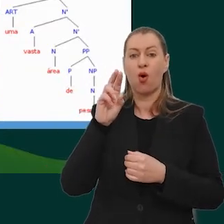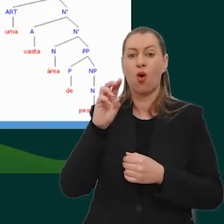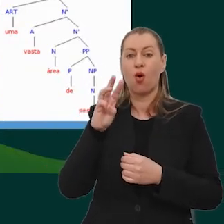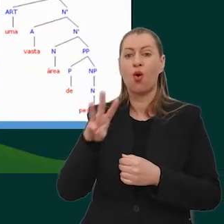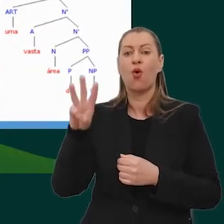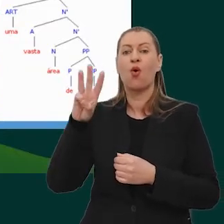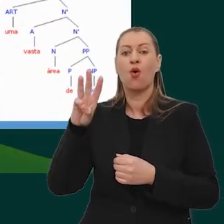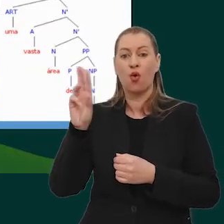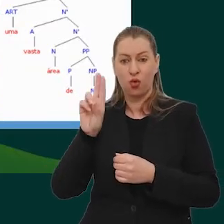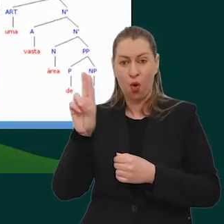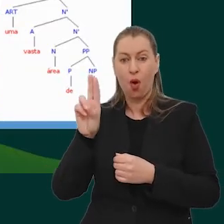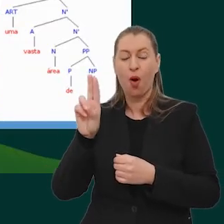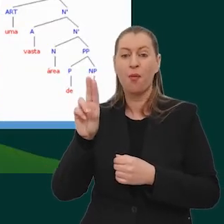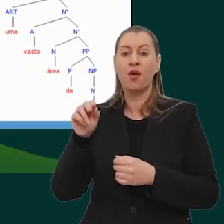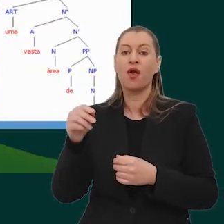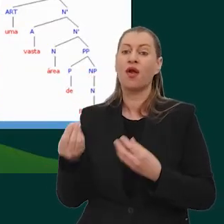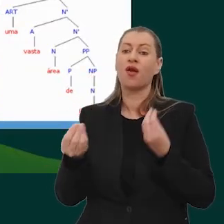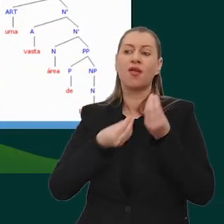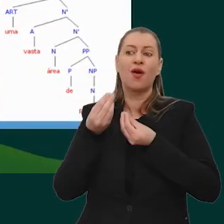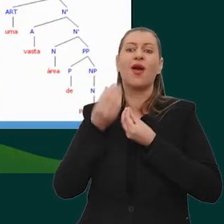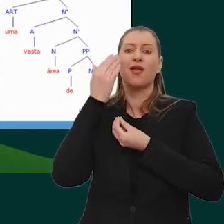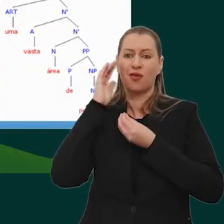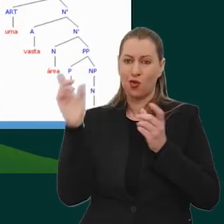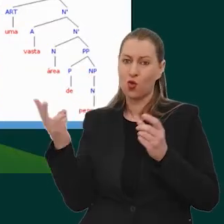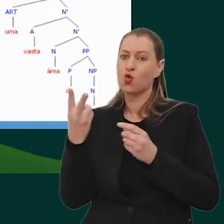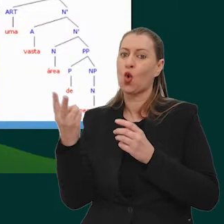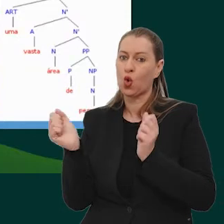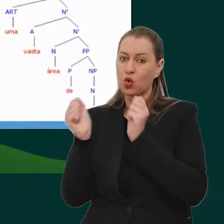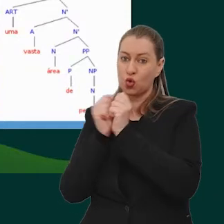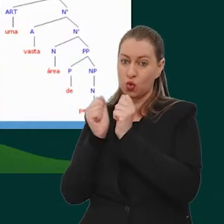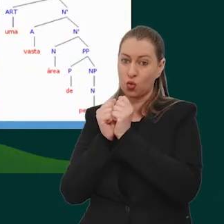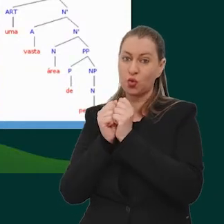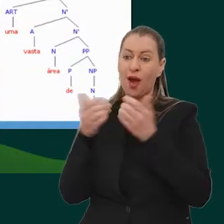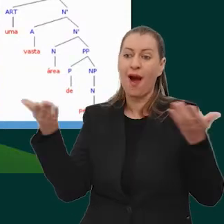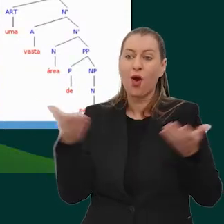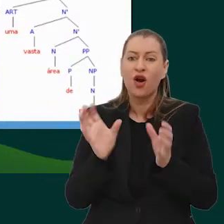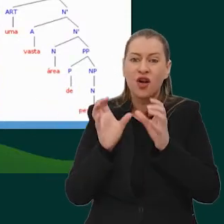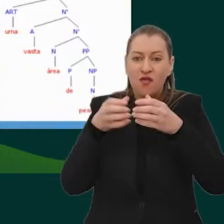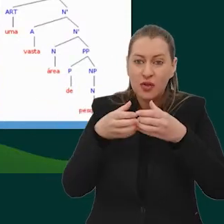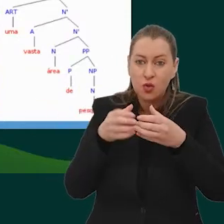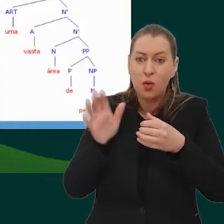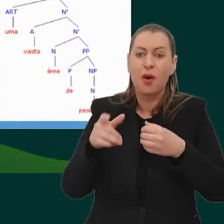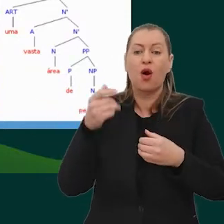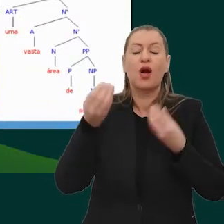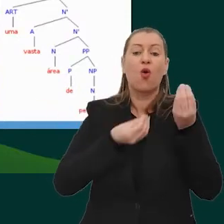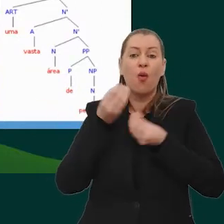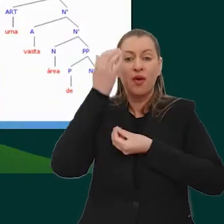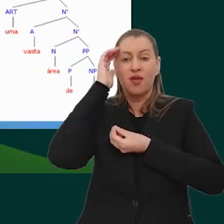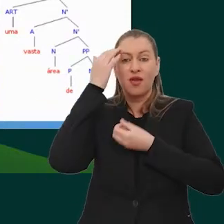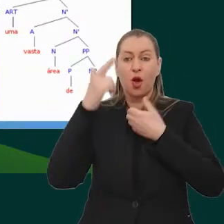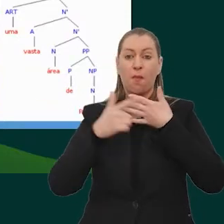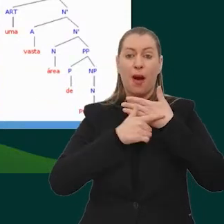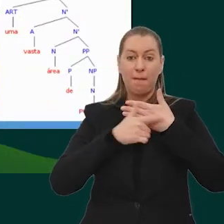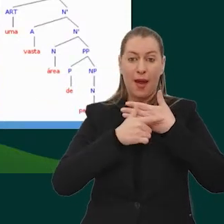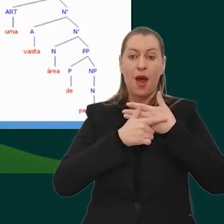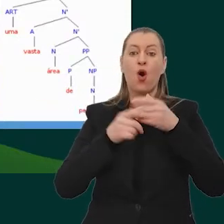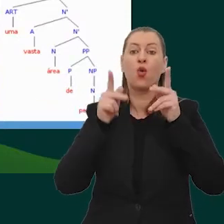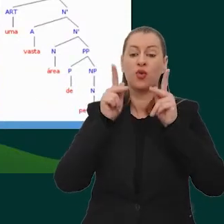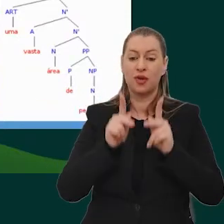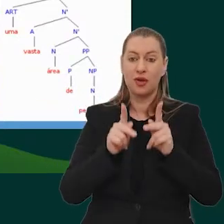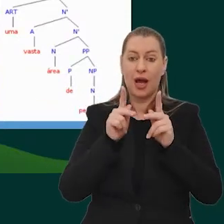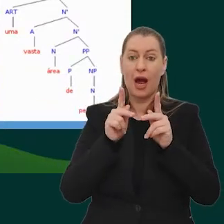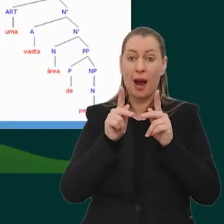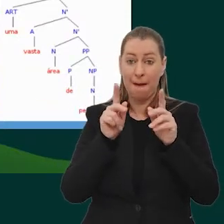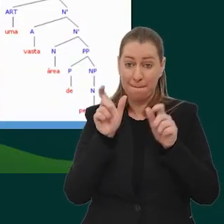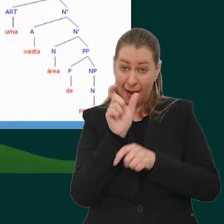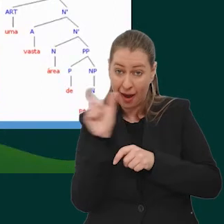fiz esse agrupamento, eu tenho que tentar entender qual que é o papel dessas palavras dentro da minha frase, que às vezes ela indica